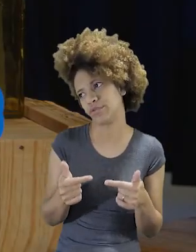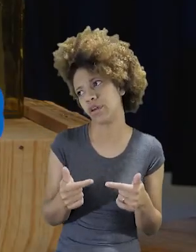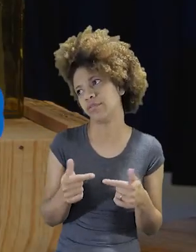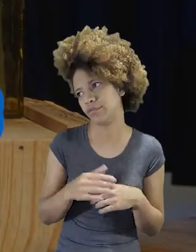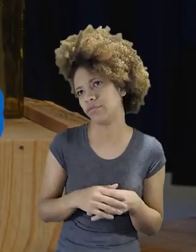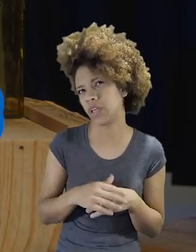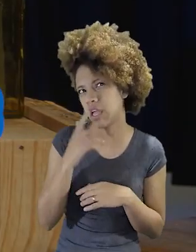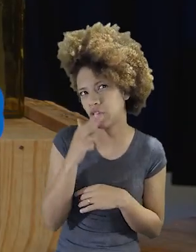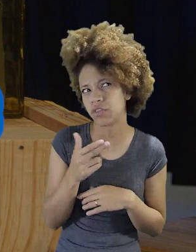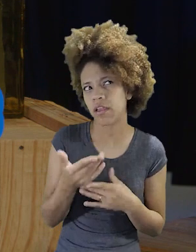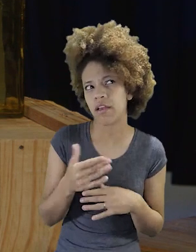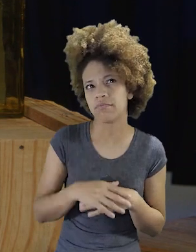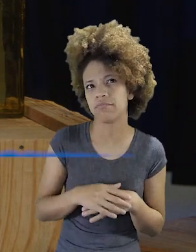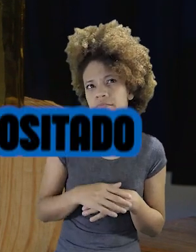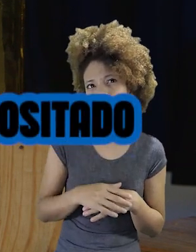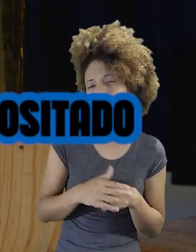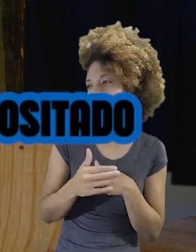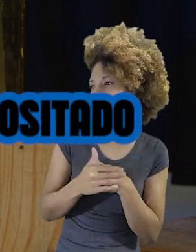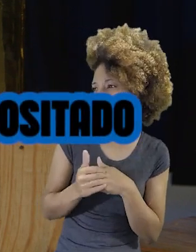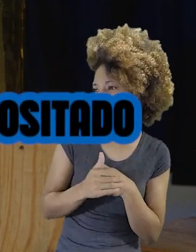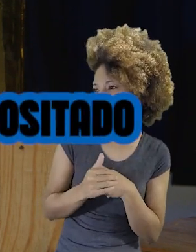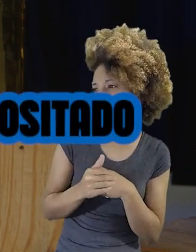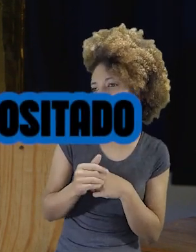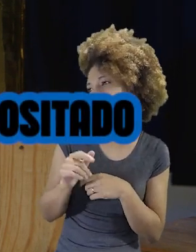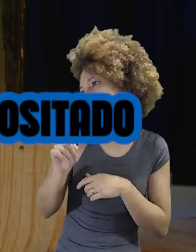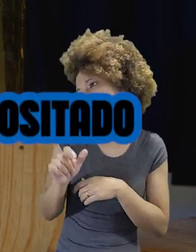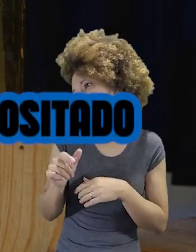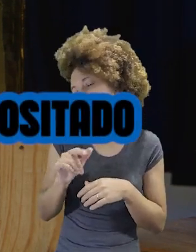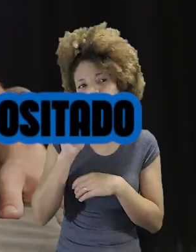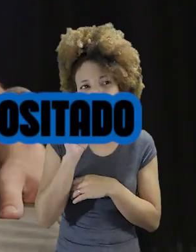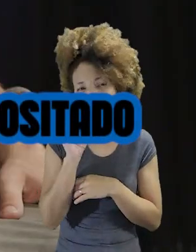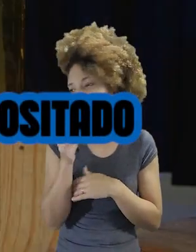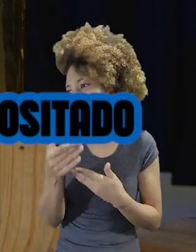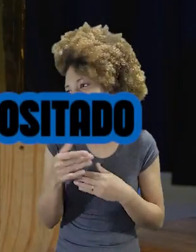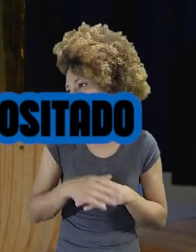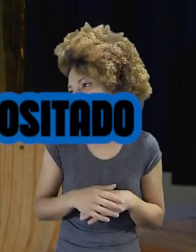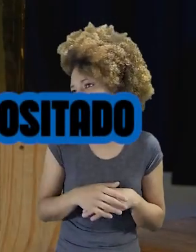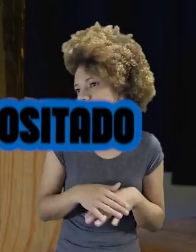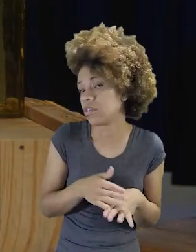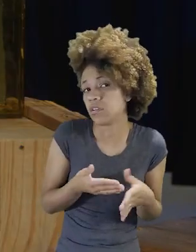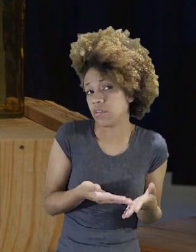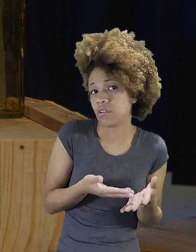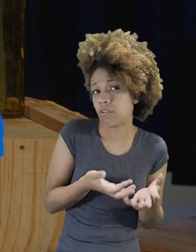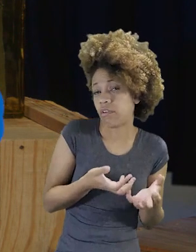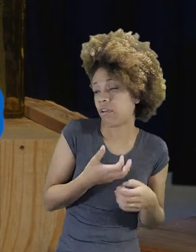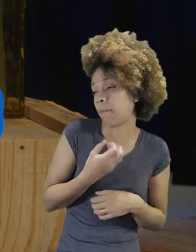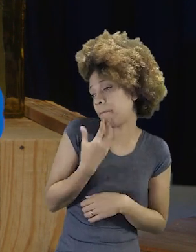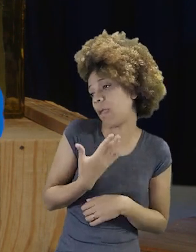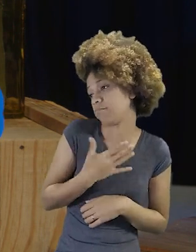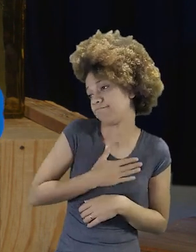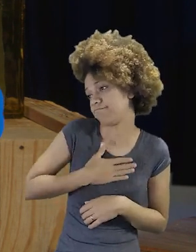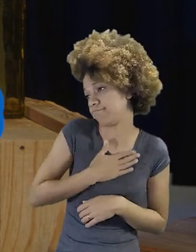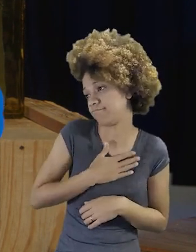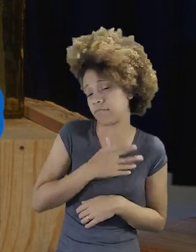é chatíssimo tá ligado ele acho que ele agrada o cara ele agrada o cara ele agrada no Twitter e eu acho que o e o cara